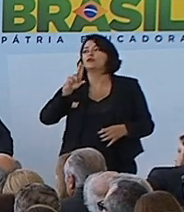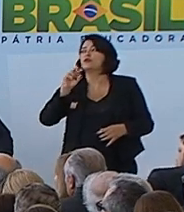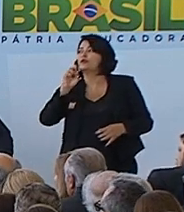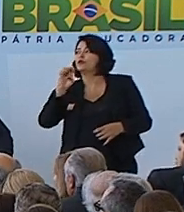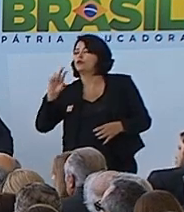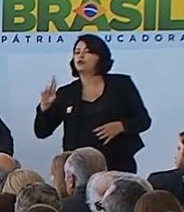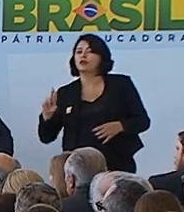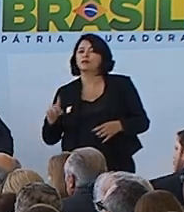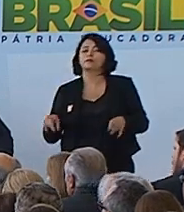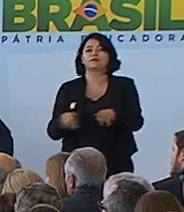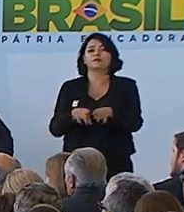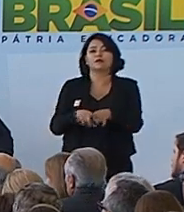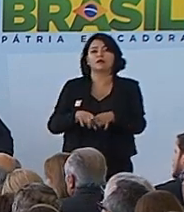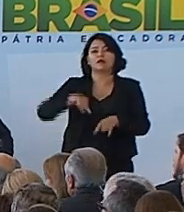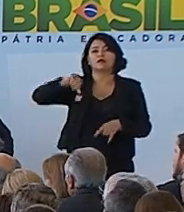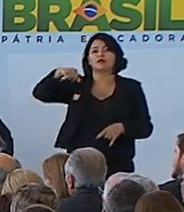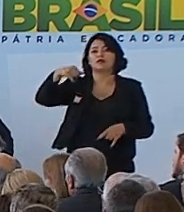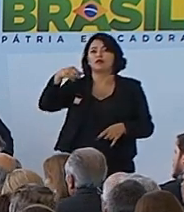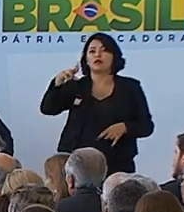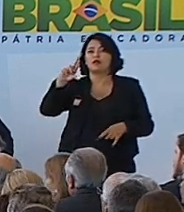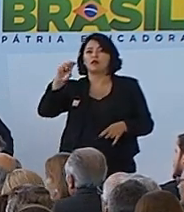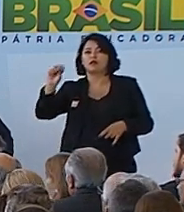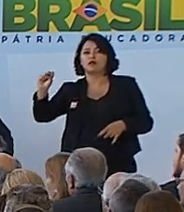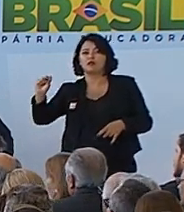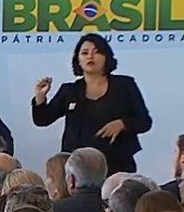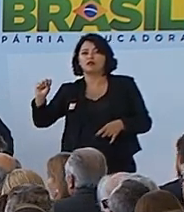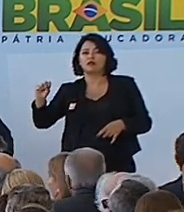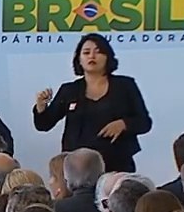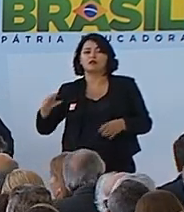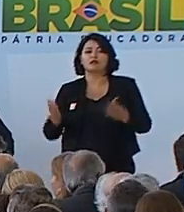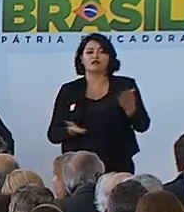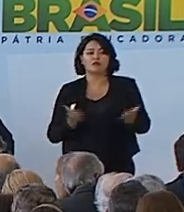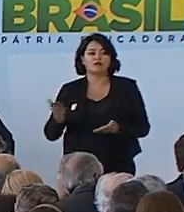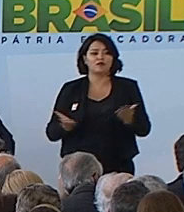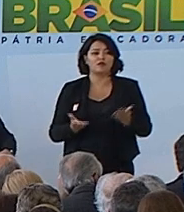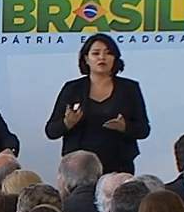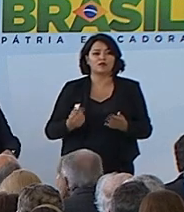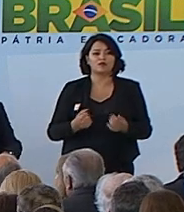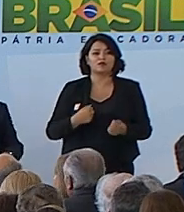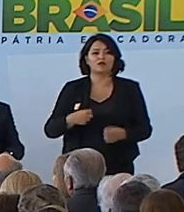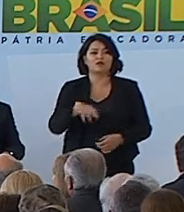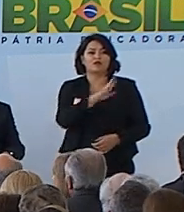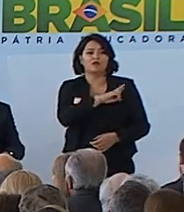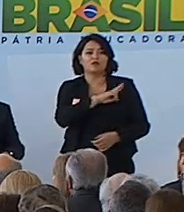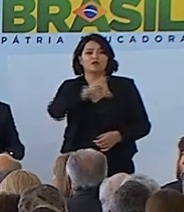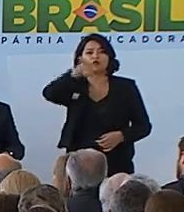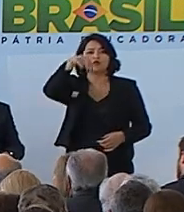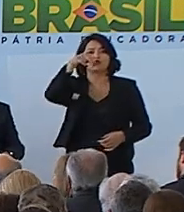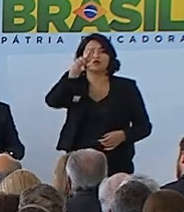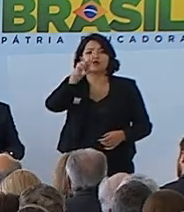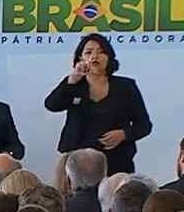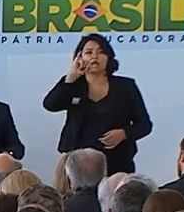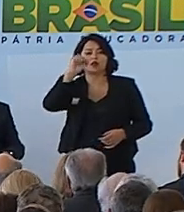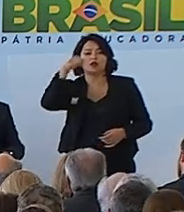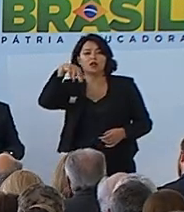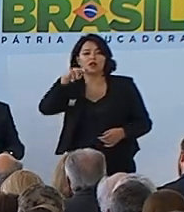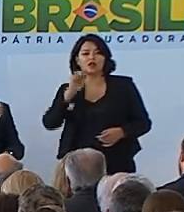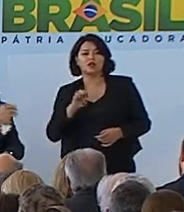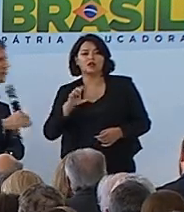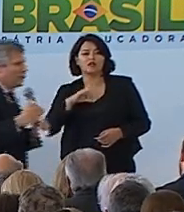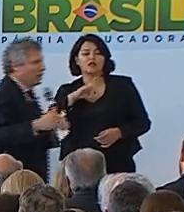a jsr serviços A Juliane da Silva tá aqui Puxa vida vocês vão ter o